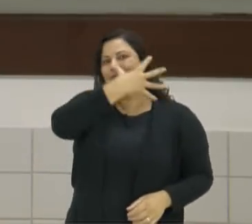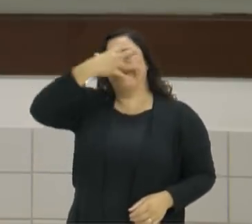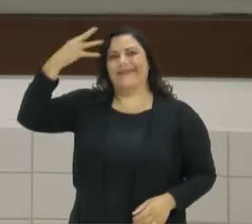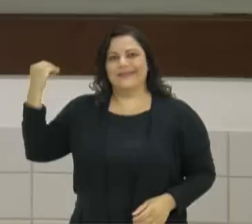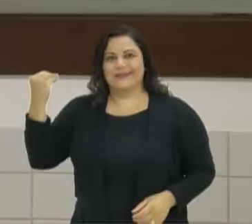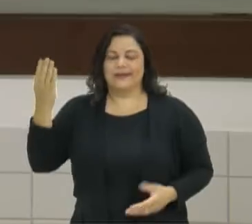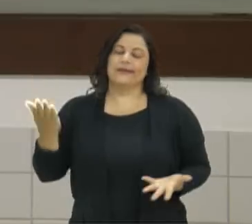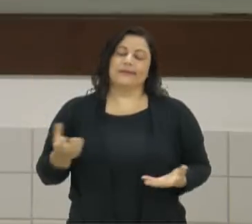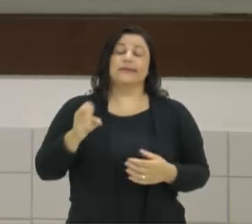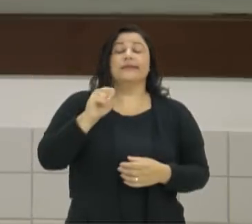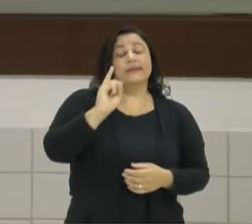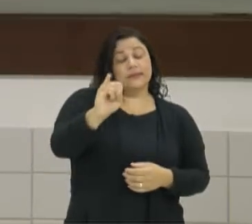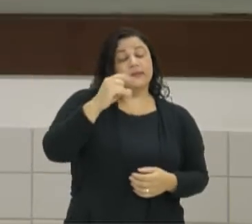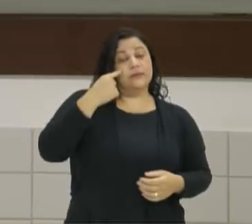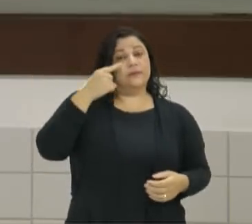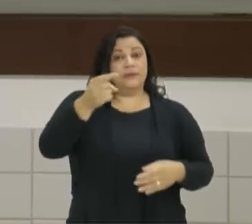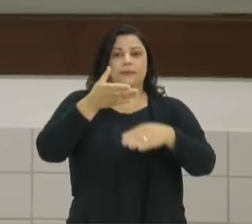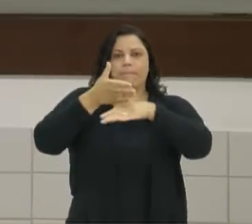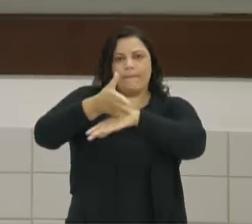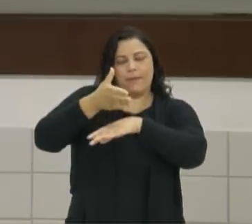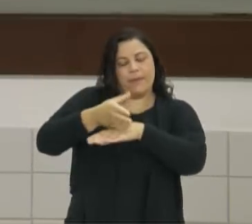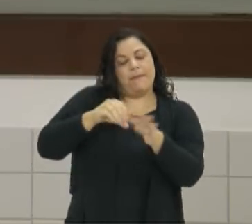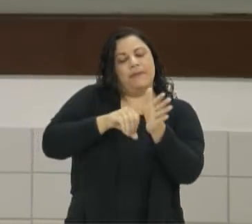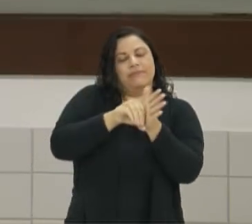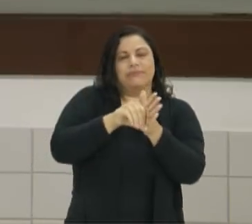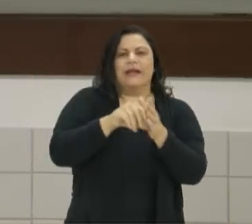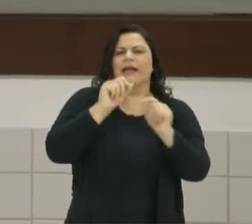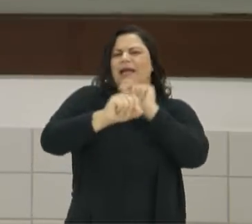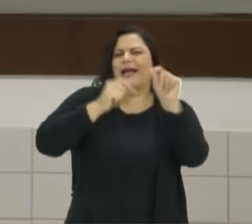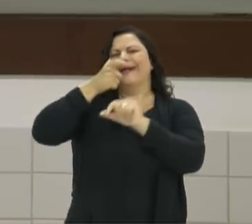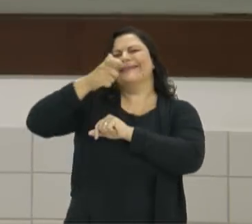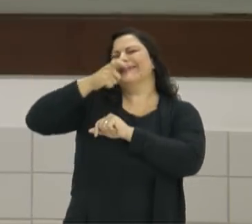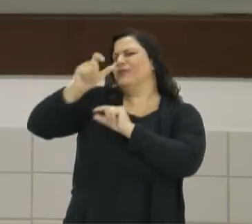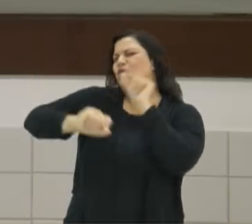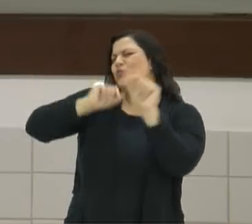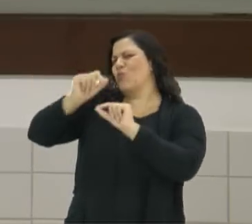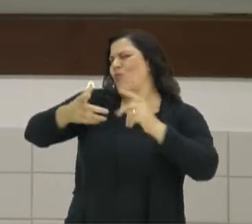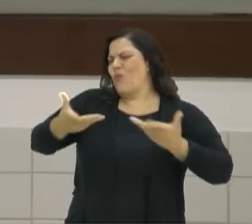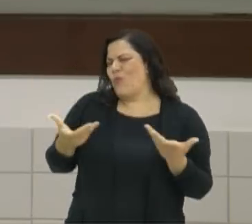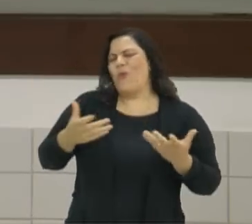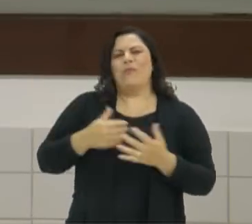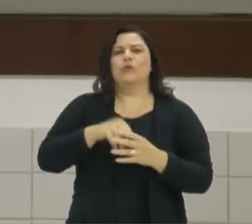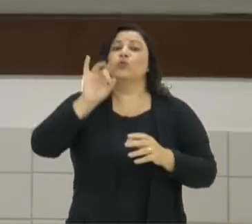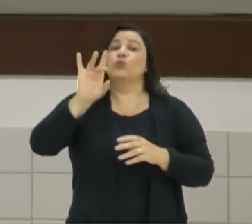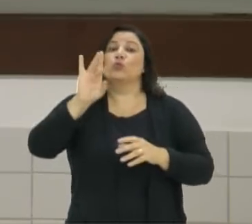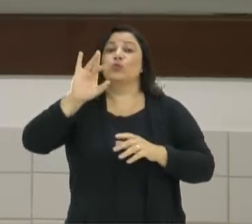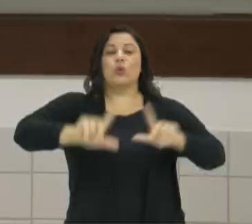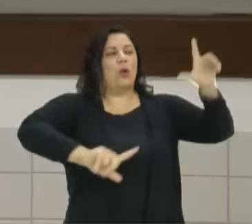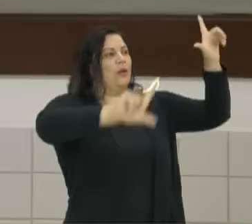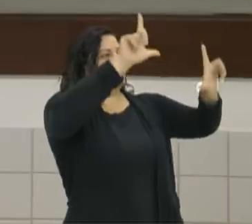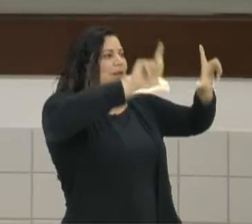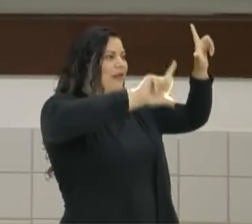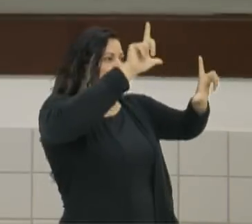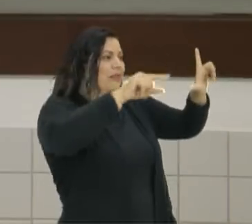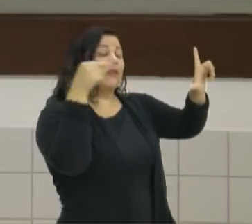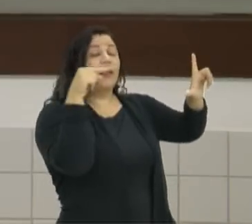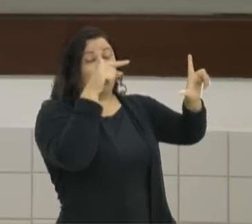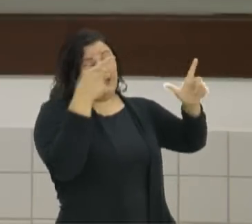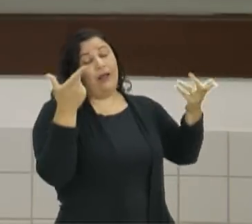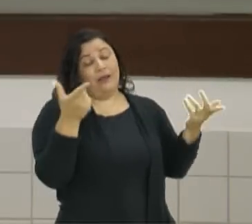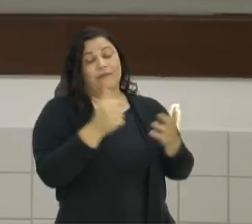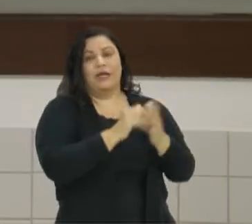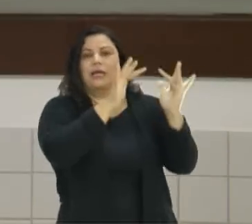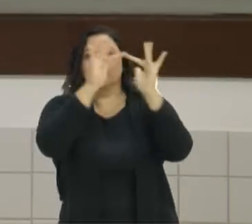Se você está acessando as aulas, está assistindo as aulas somente pela TV, entre em contato com a sua escola e